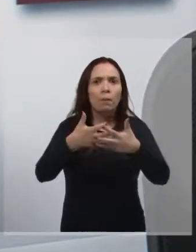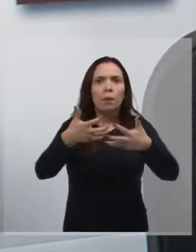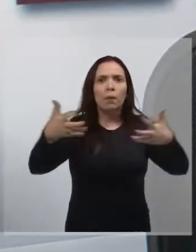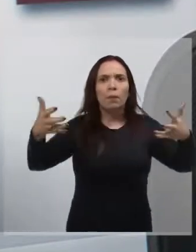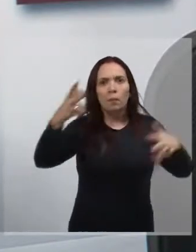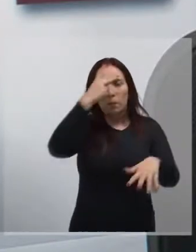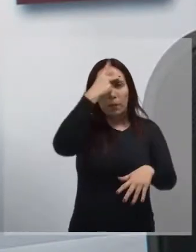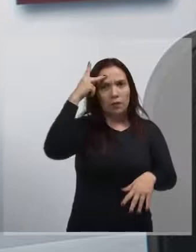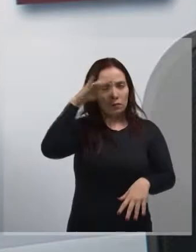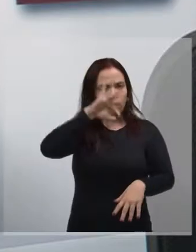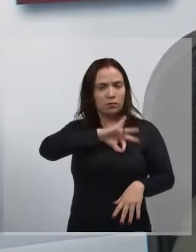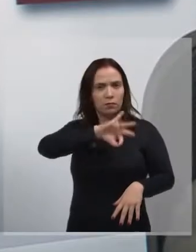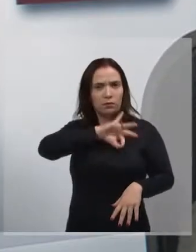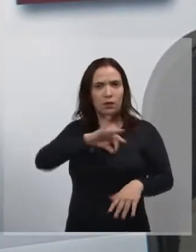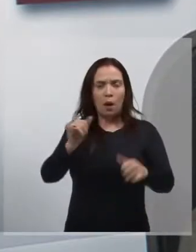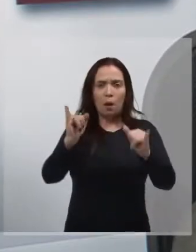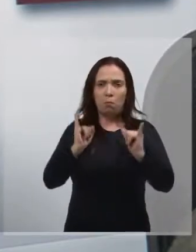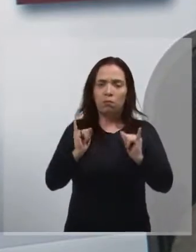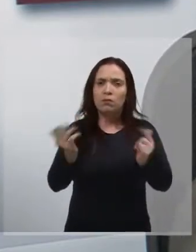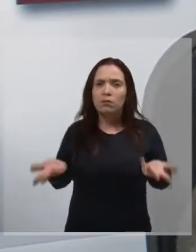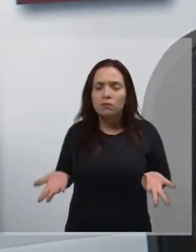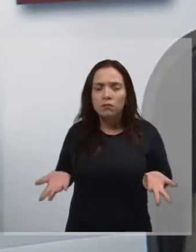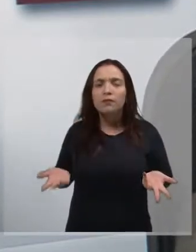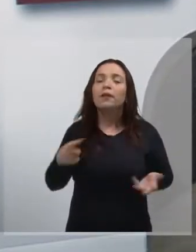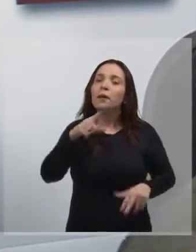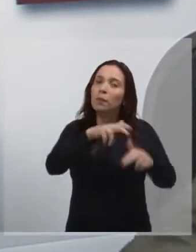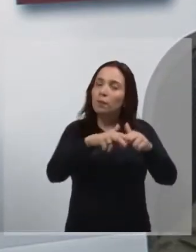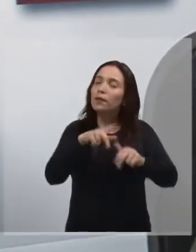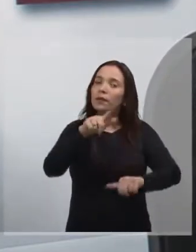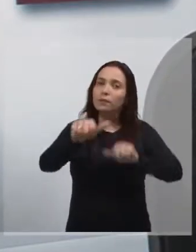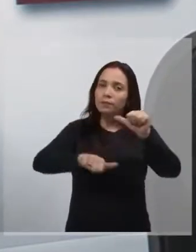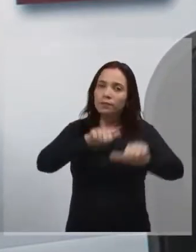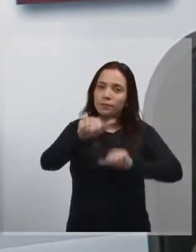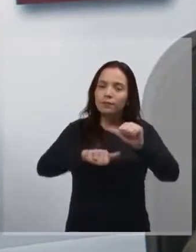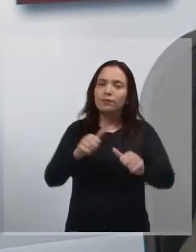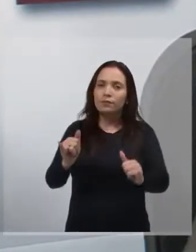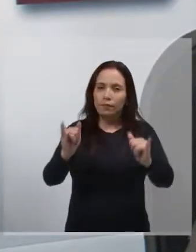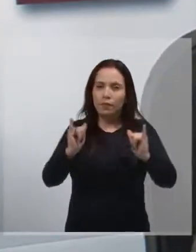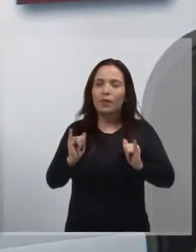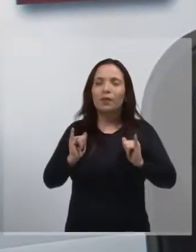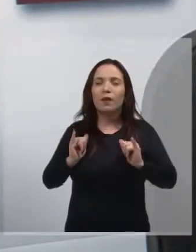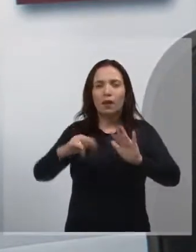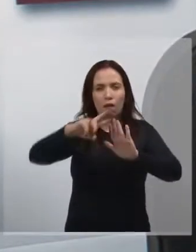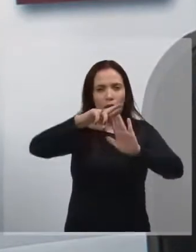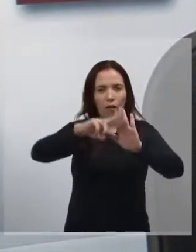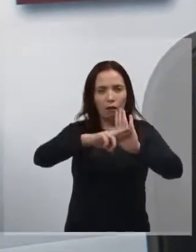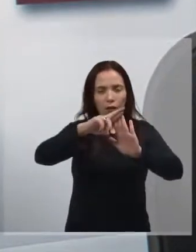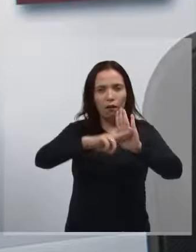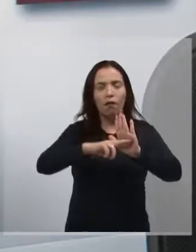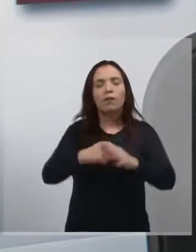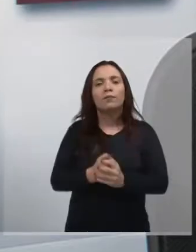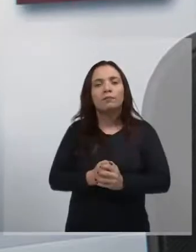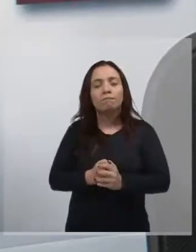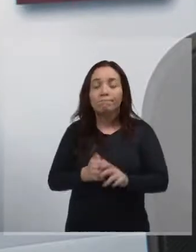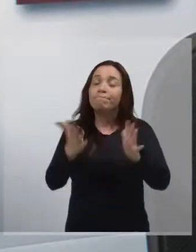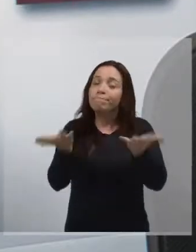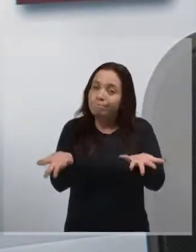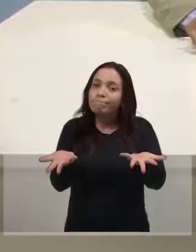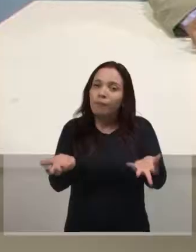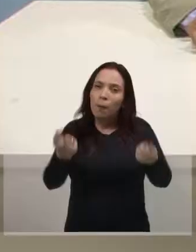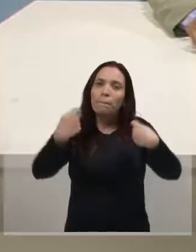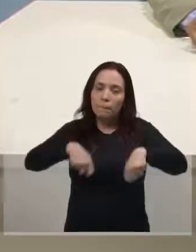média nacional. Então, a reforma da Previdência está trazendo essas questões à tona. É